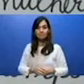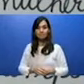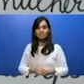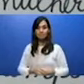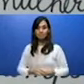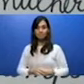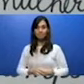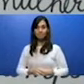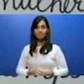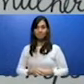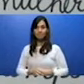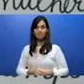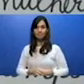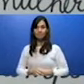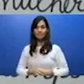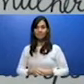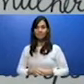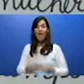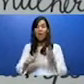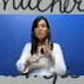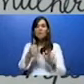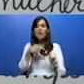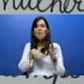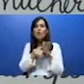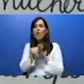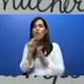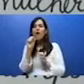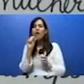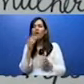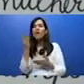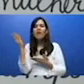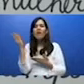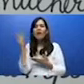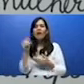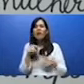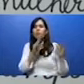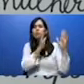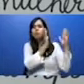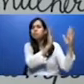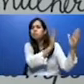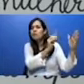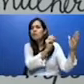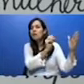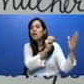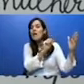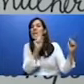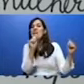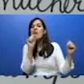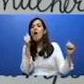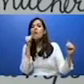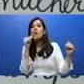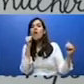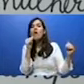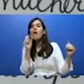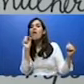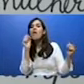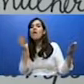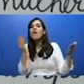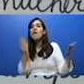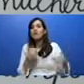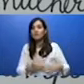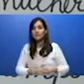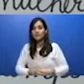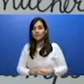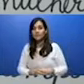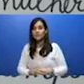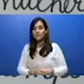Então, vamos lá. A primeira perguntinha seria: Quem é a mulher chamada Mona Lisa? Então